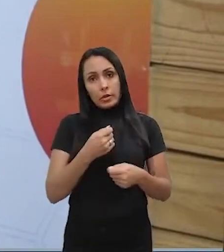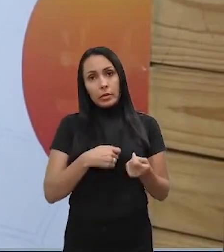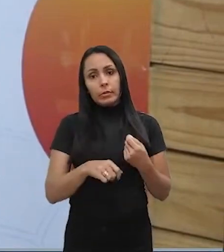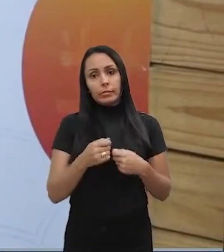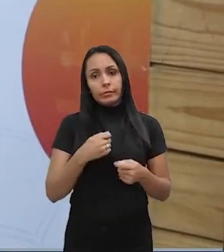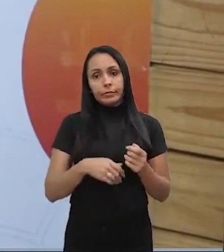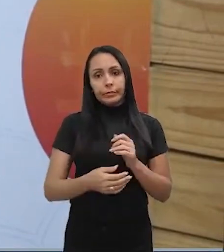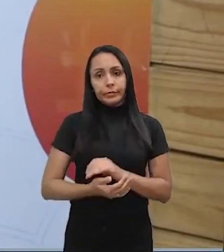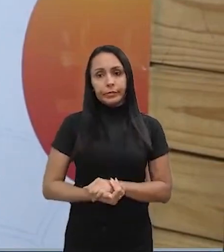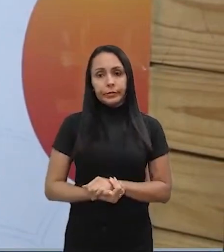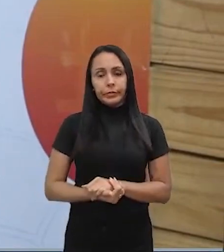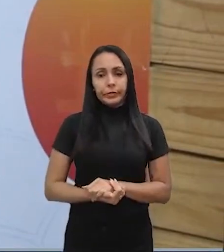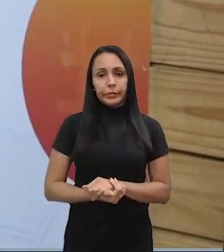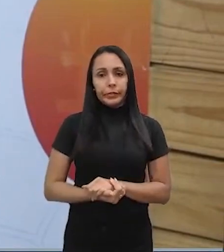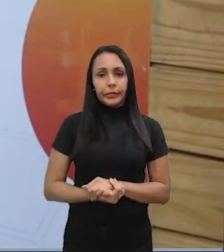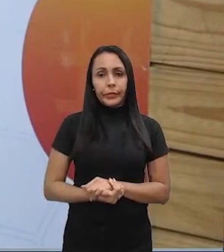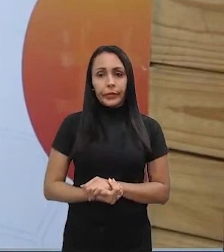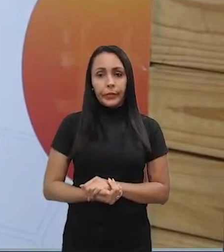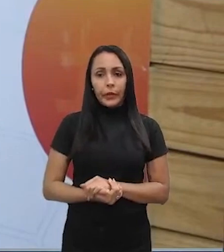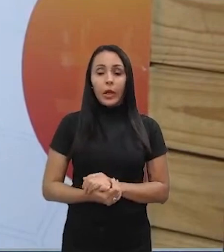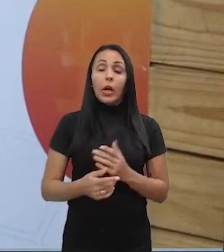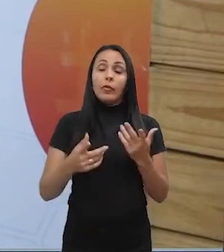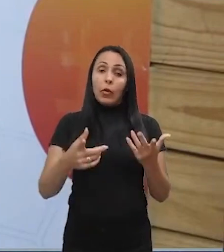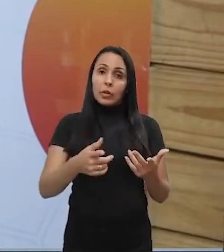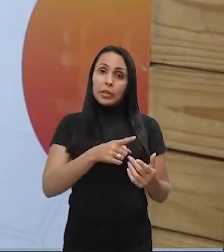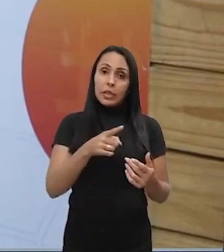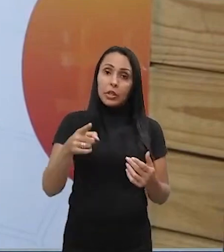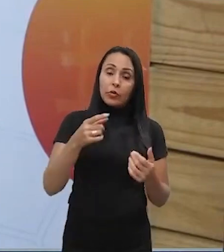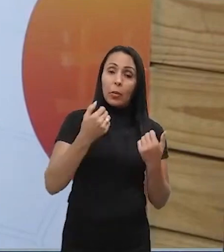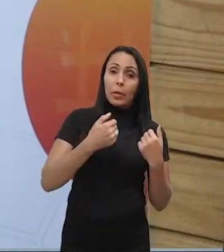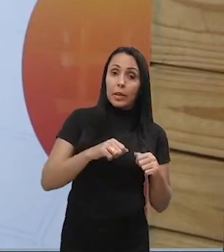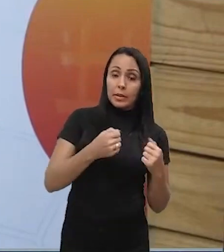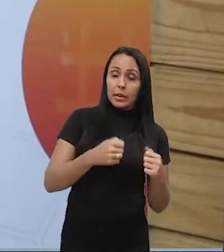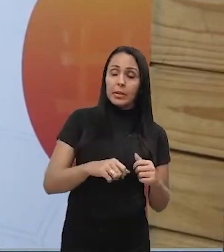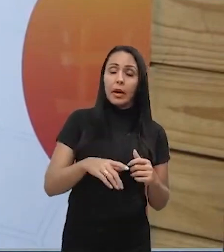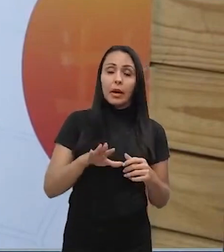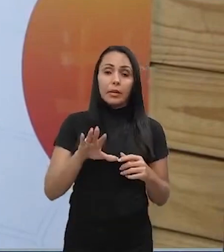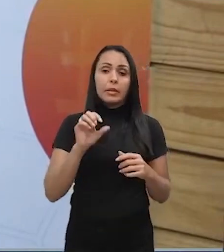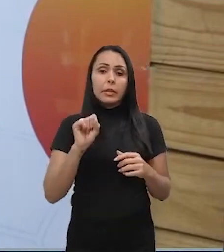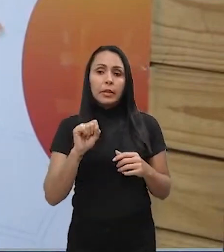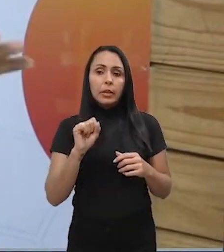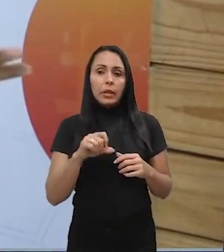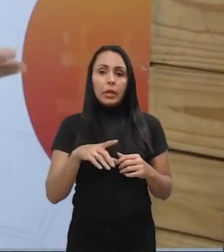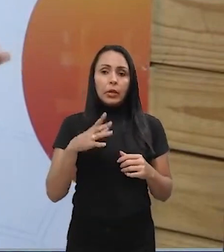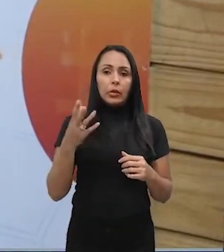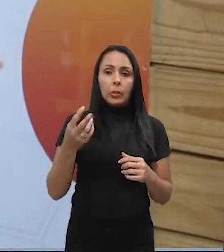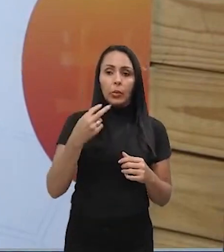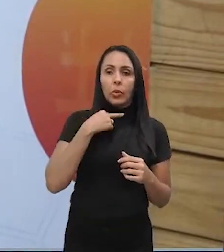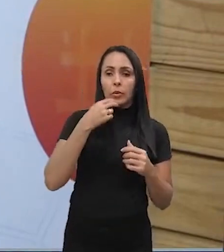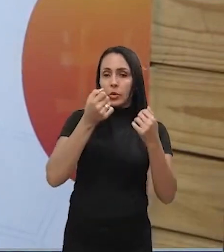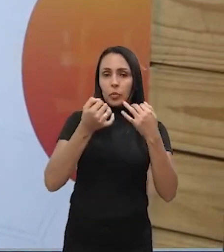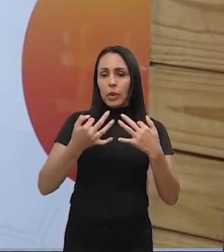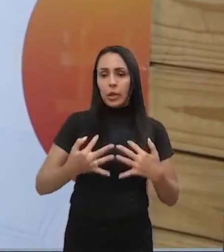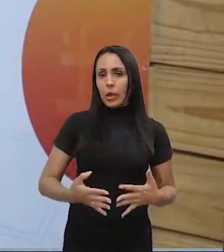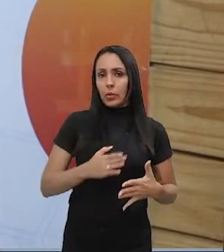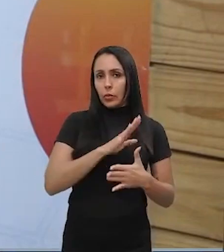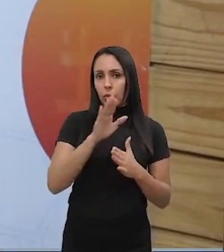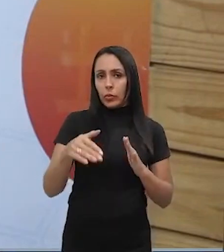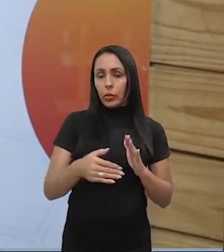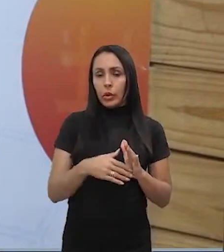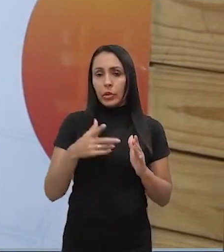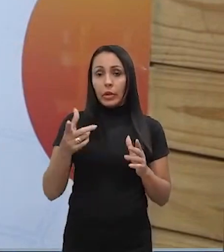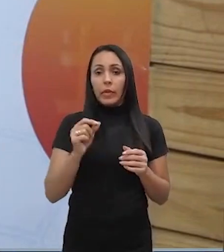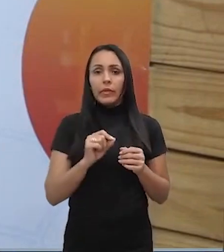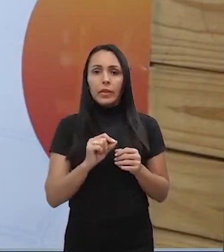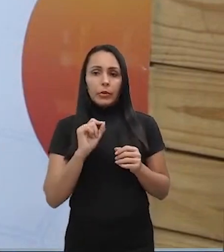administração. Nessa unidade, vocês precisarão, além disso, até porque eu não vou poder dizer tudo, né? A gente vai